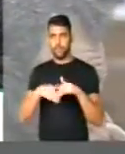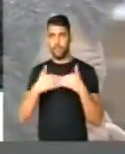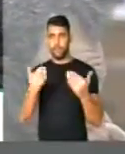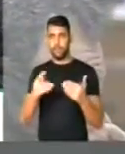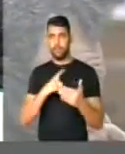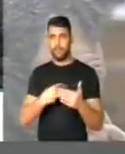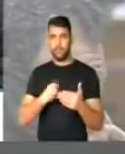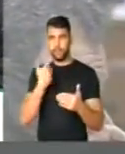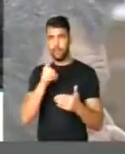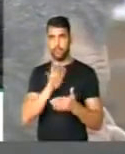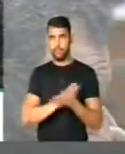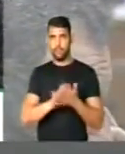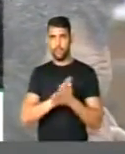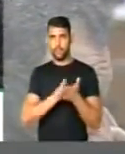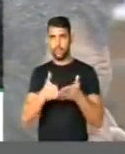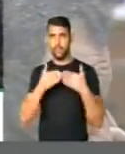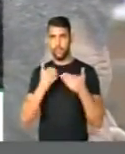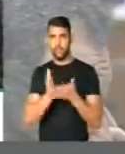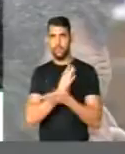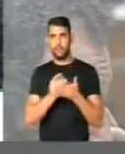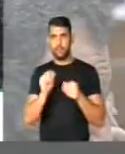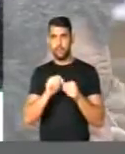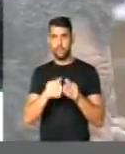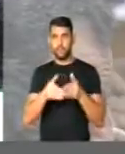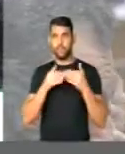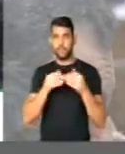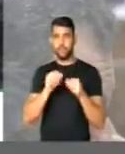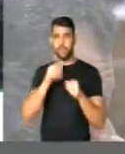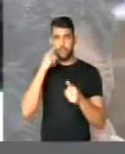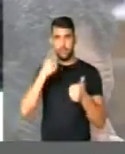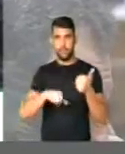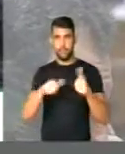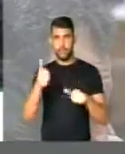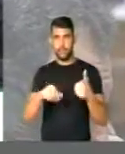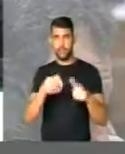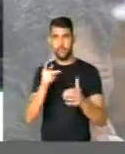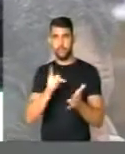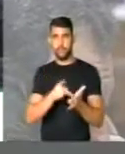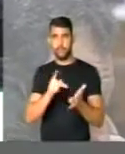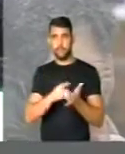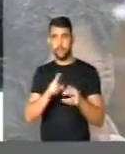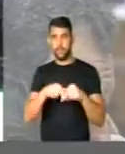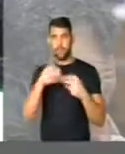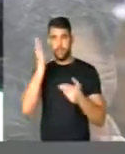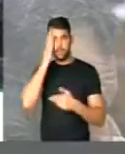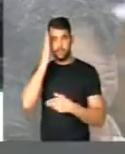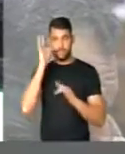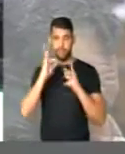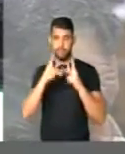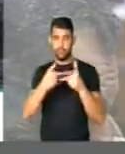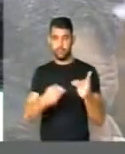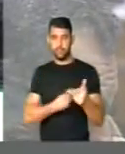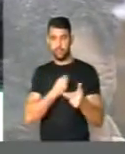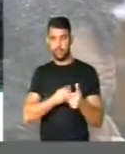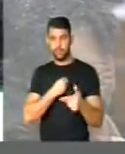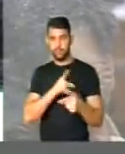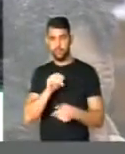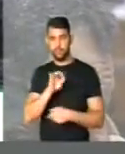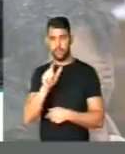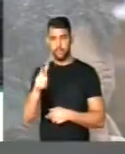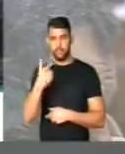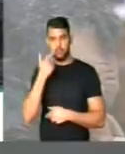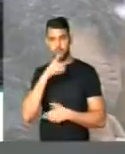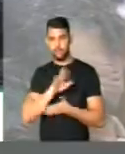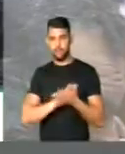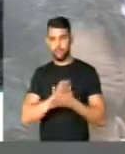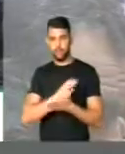então, não fosse solicitado ou feito pedido de verificação. Isso. É sabido por todos que o PSOL não